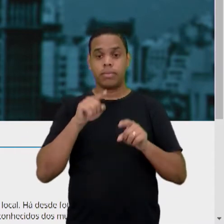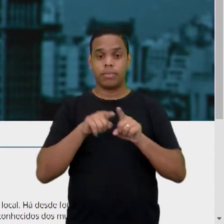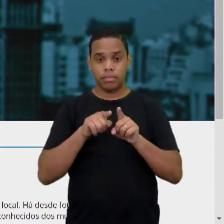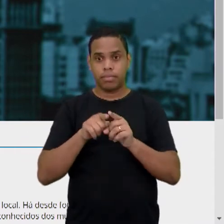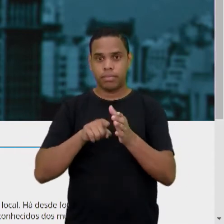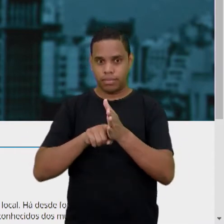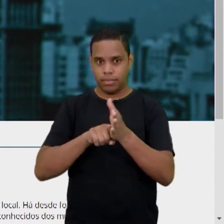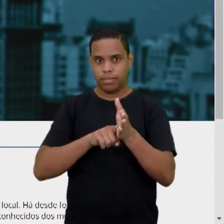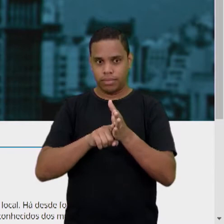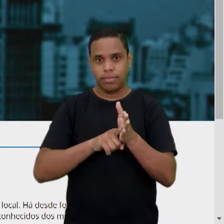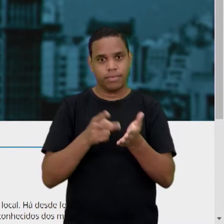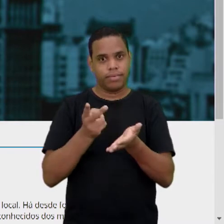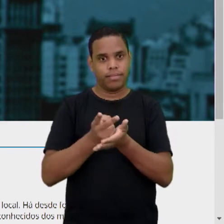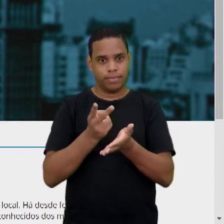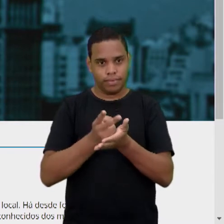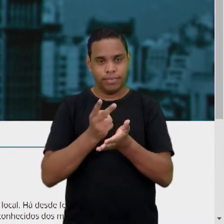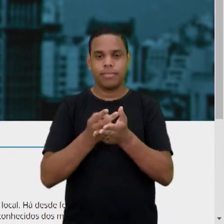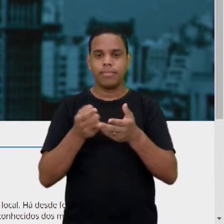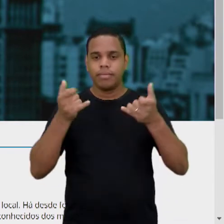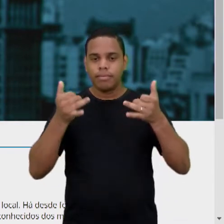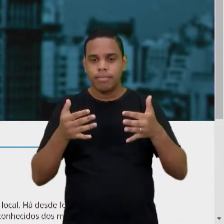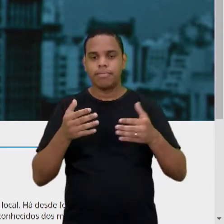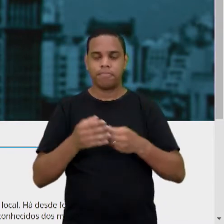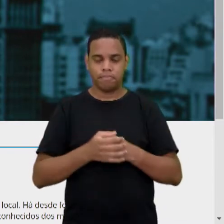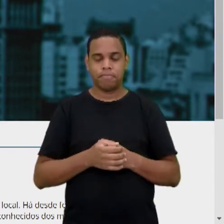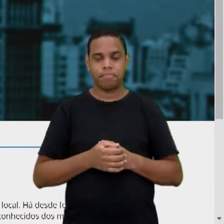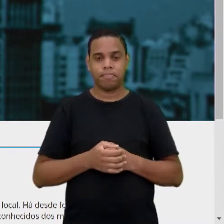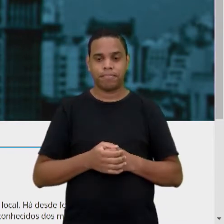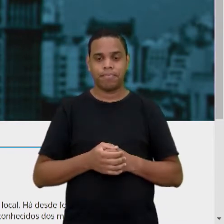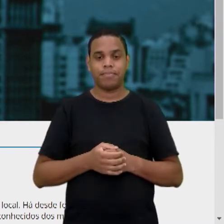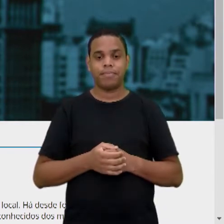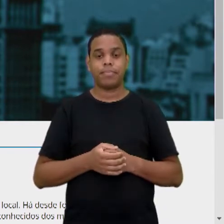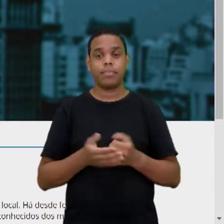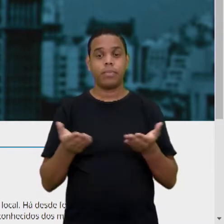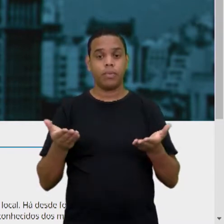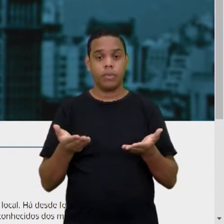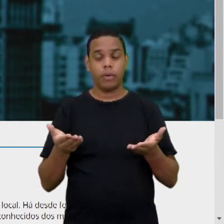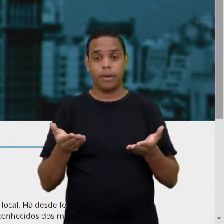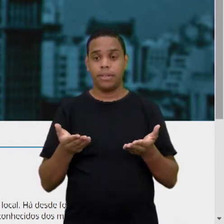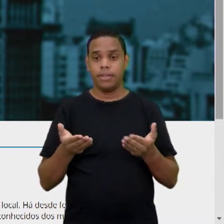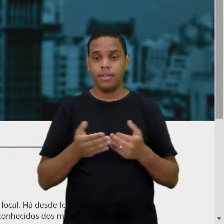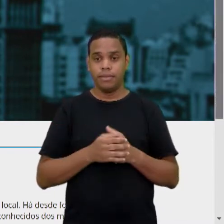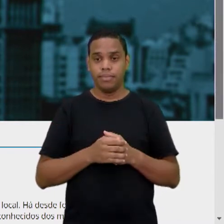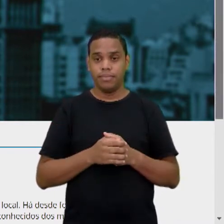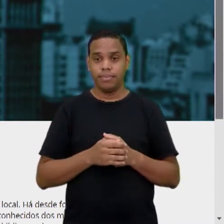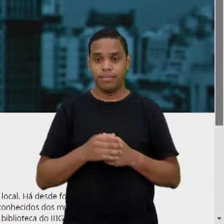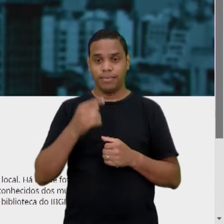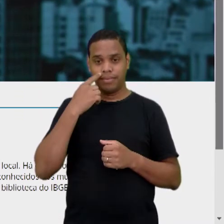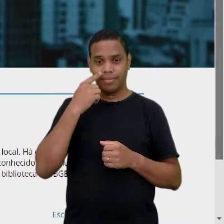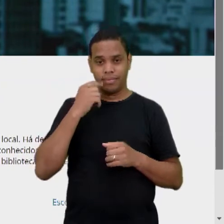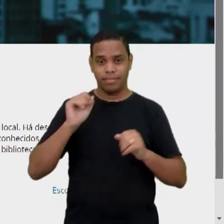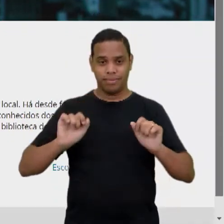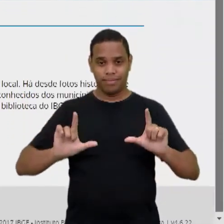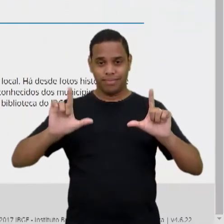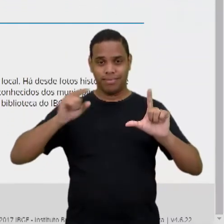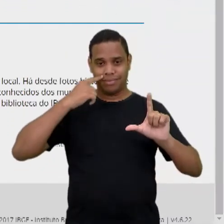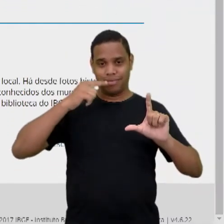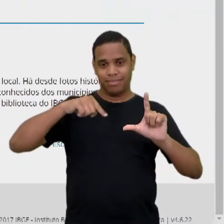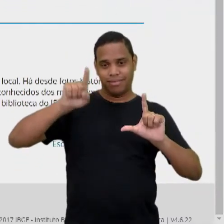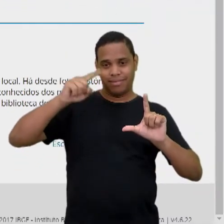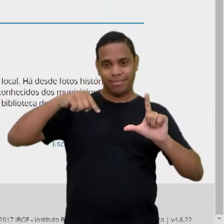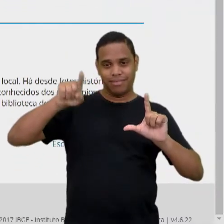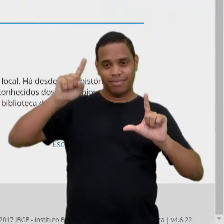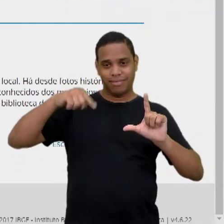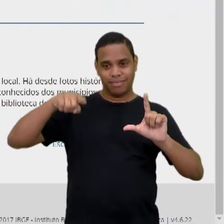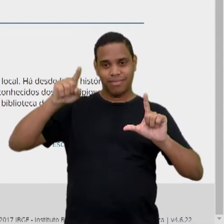censo, tá? Então sempre retratando isso aí. Então a gente vai passando aqui, ó, o cursor aqui do lado direito, né? Ou, né,